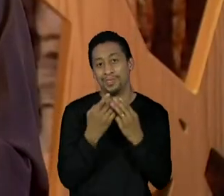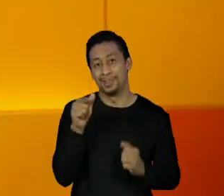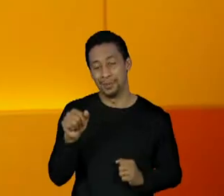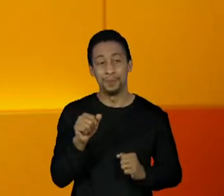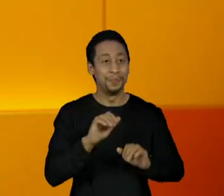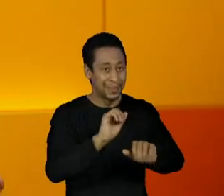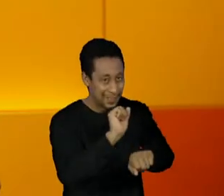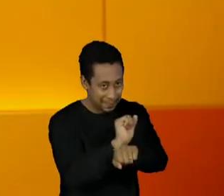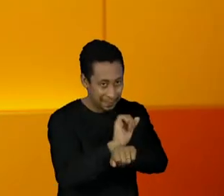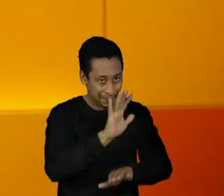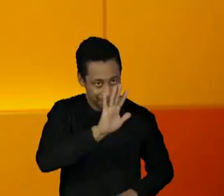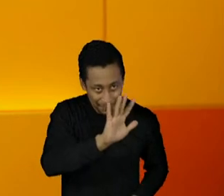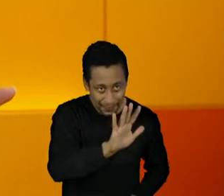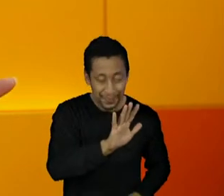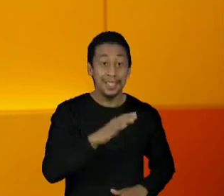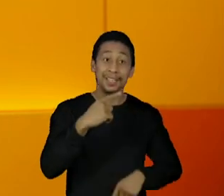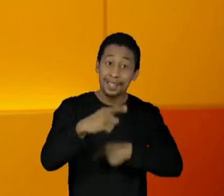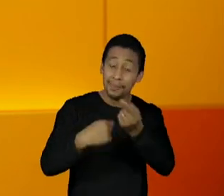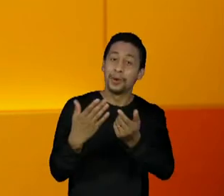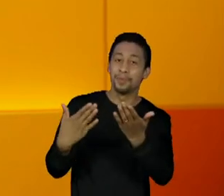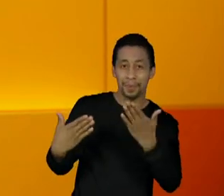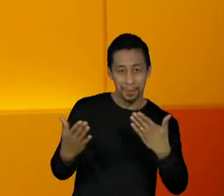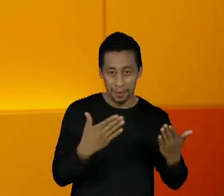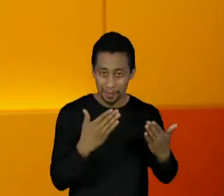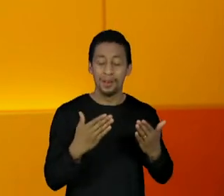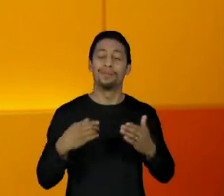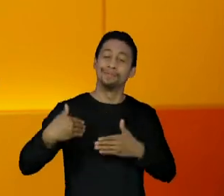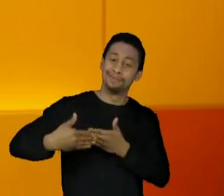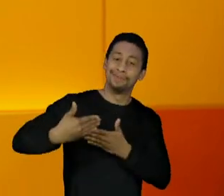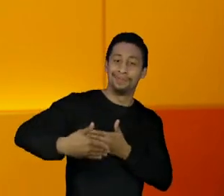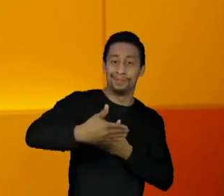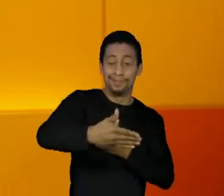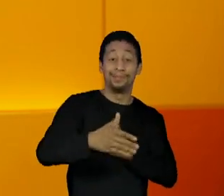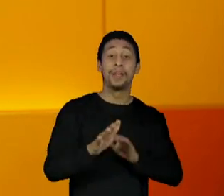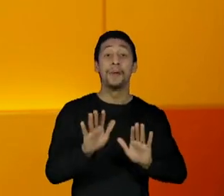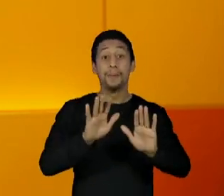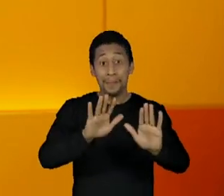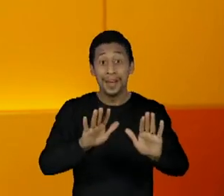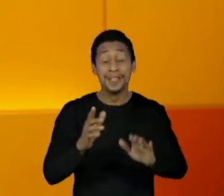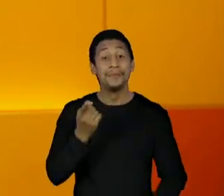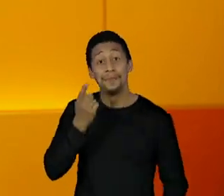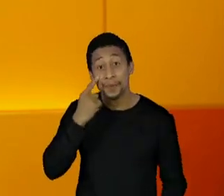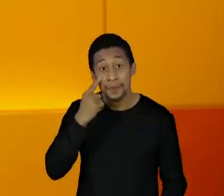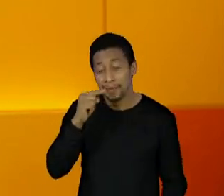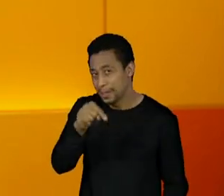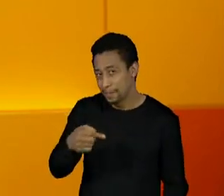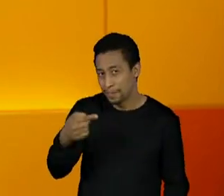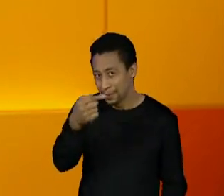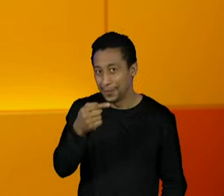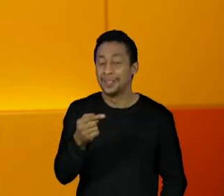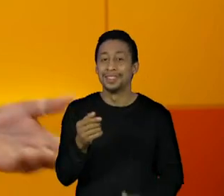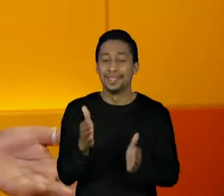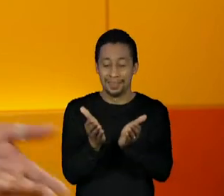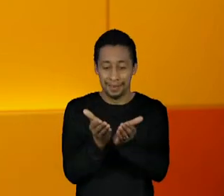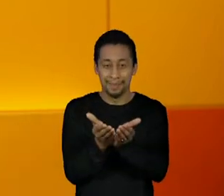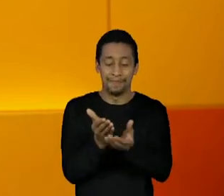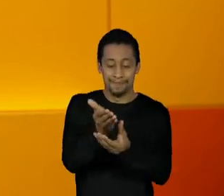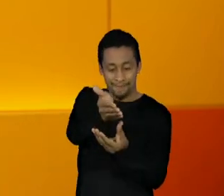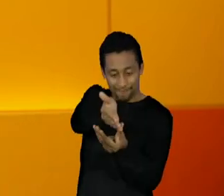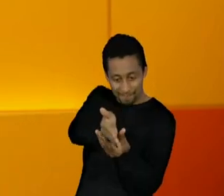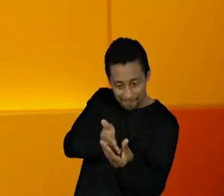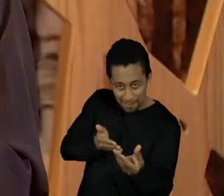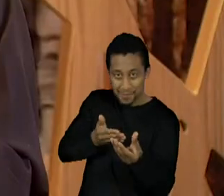para vocês, a gente vai continuar com esse diálogo aqui nos próximos blocos do programa, e a gente vai ver daqui a pouco que até o acarajé entrou na